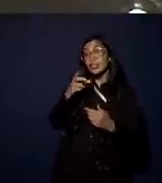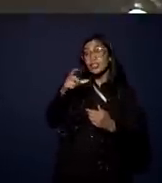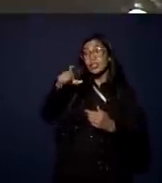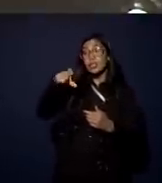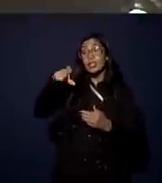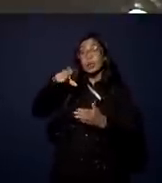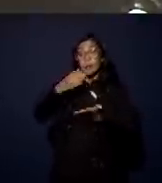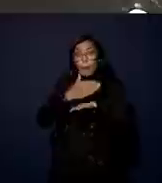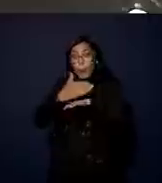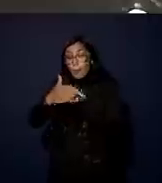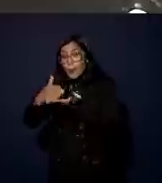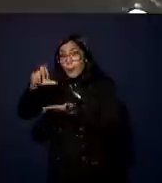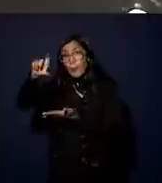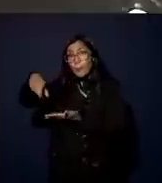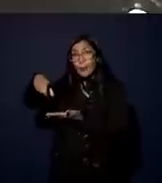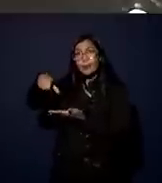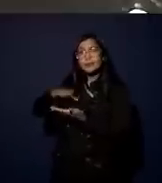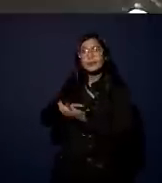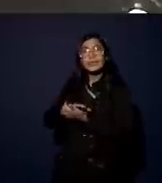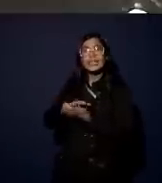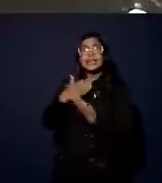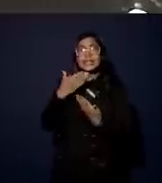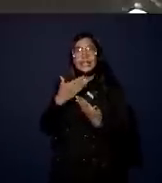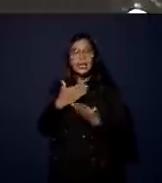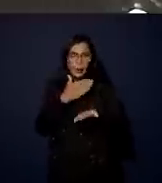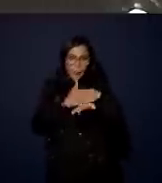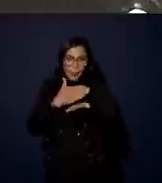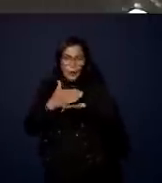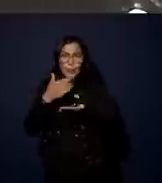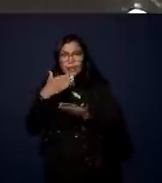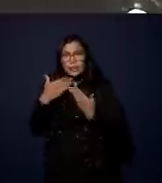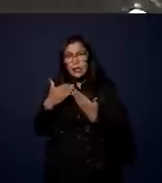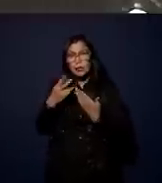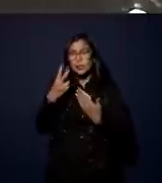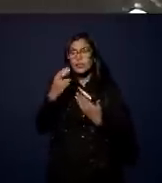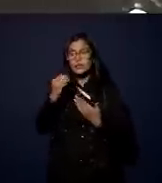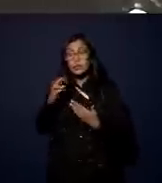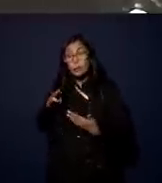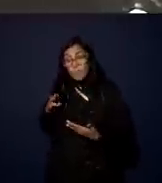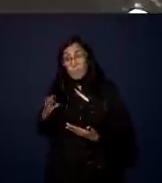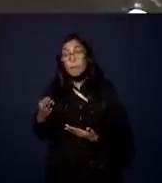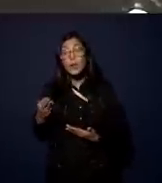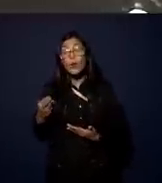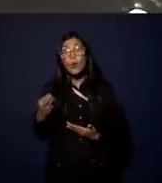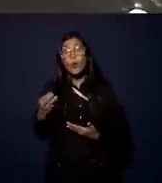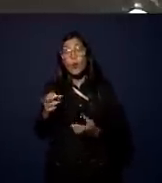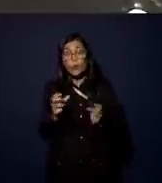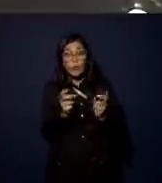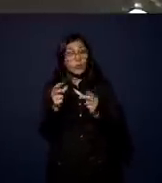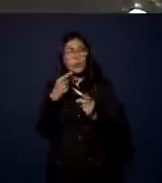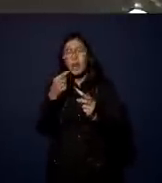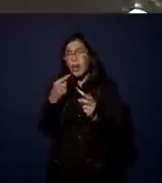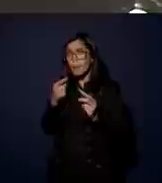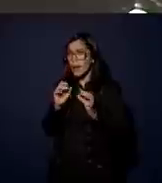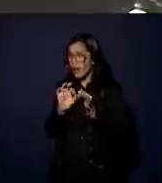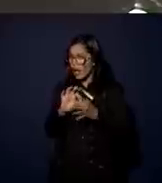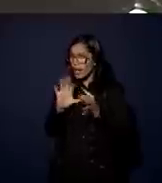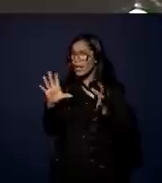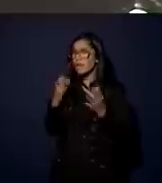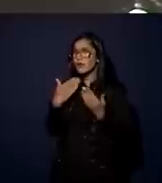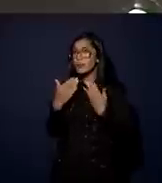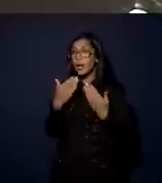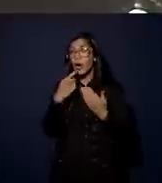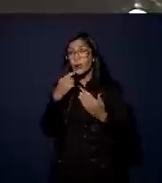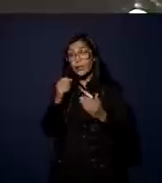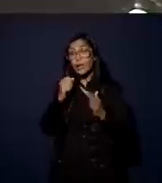crediário além do que a gente coloca os nossos 20 mil vendedores à disposição do cérebro também na hora que o